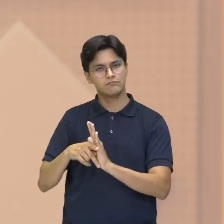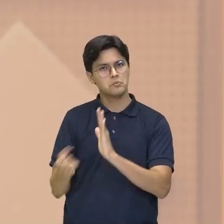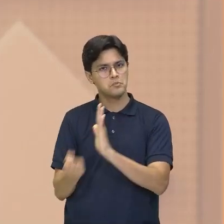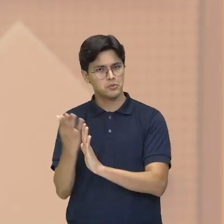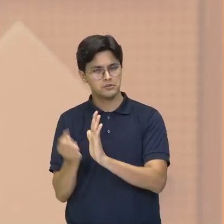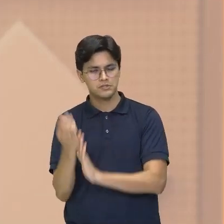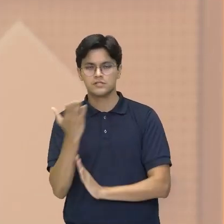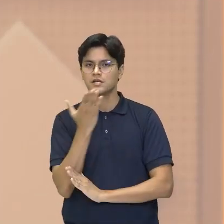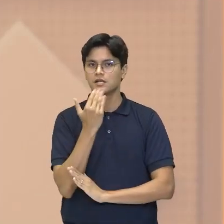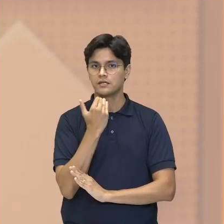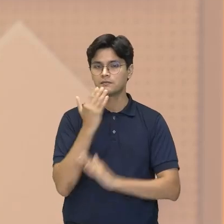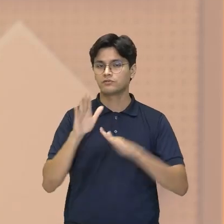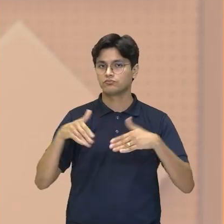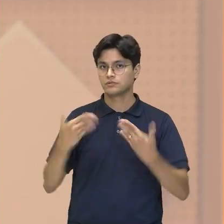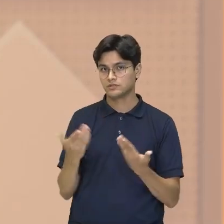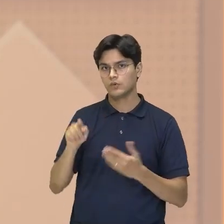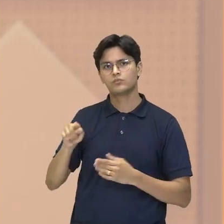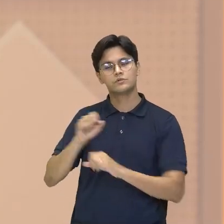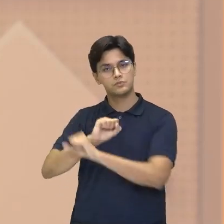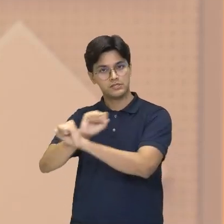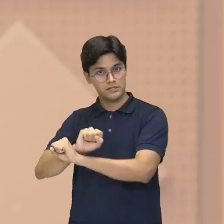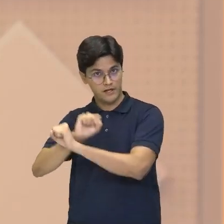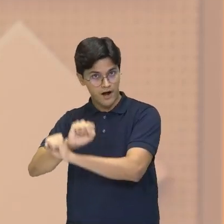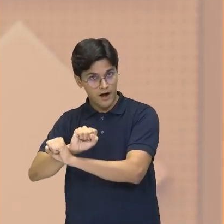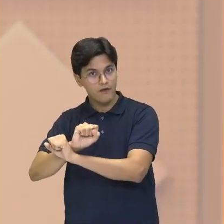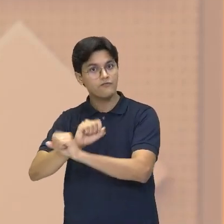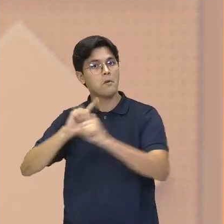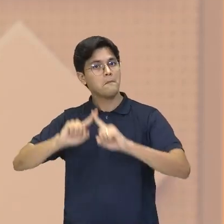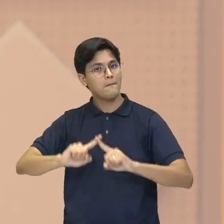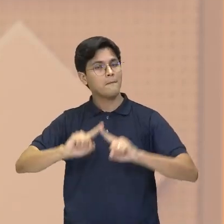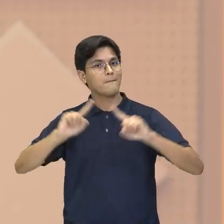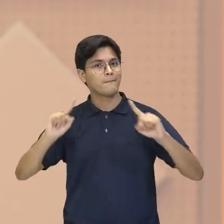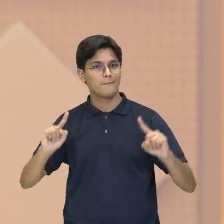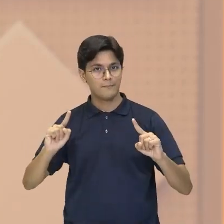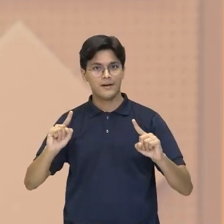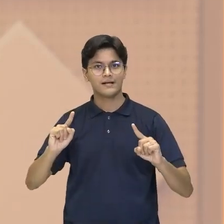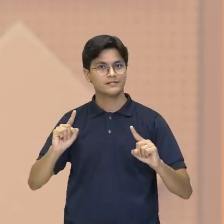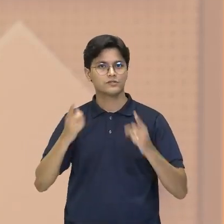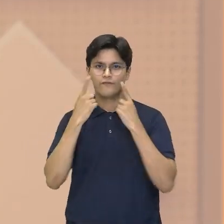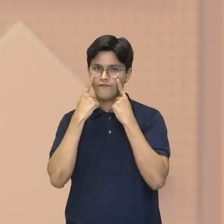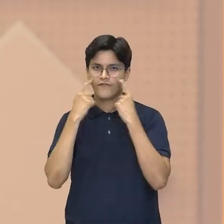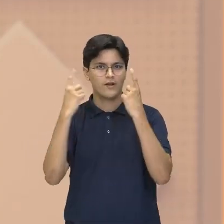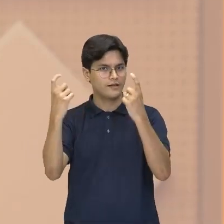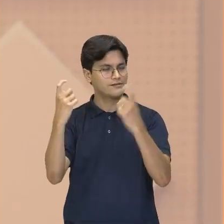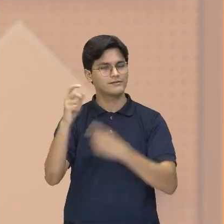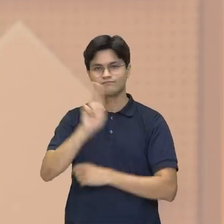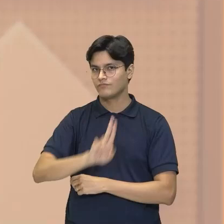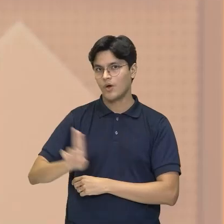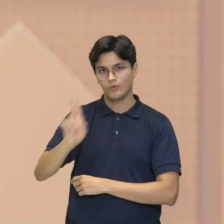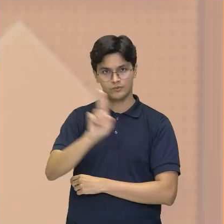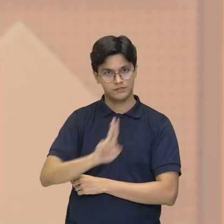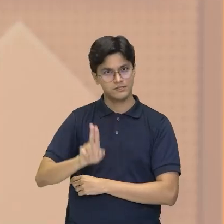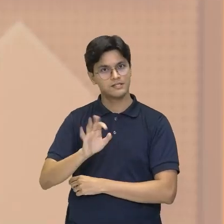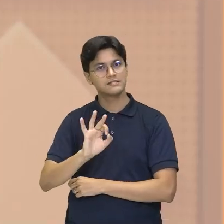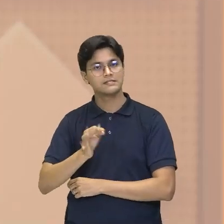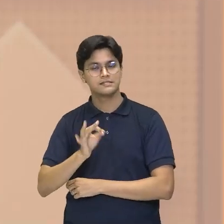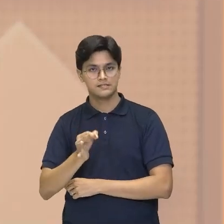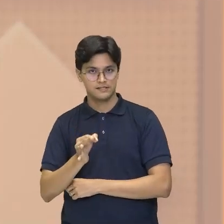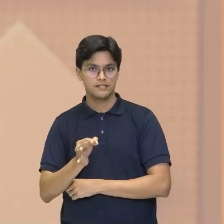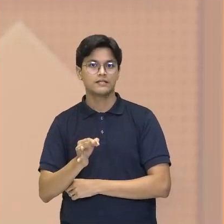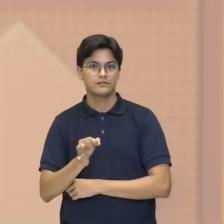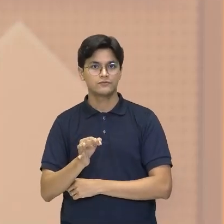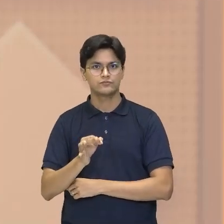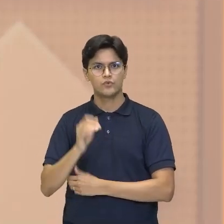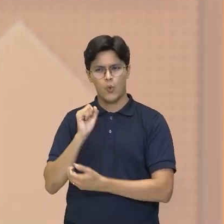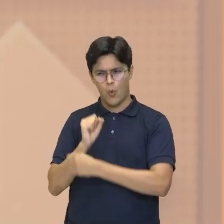estava naquela condição, mas não era utilizado a violência para poder fazer com que aquele cativo,